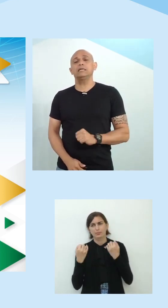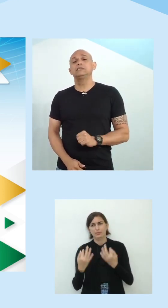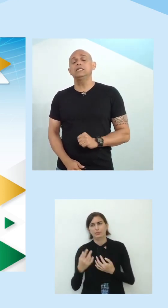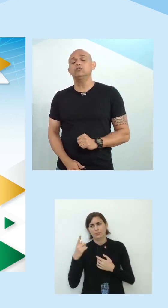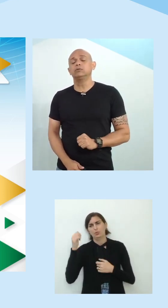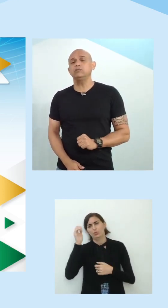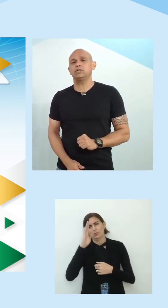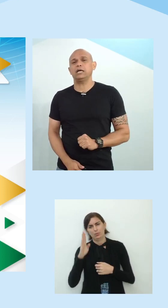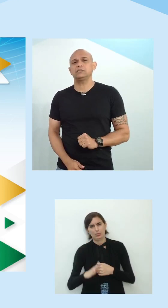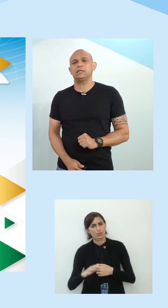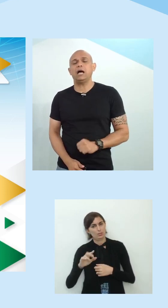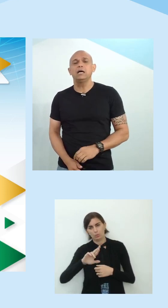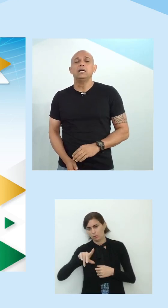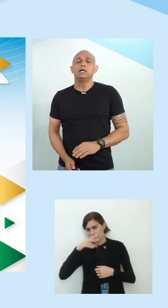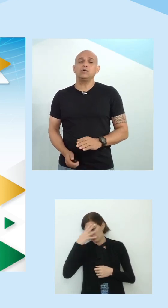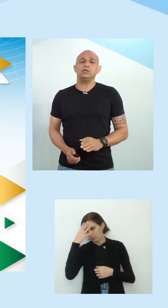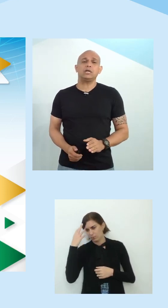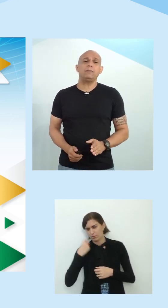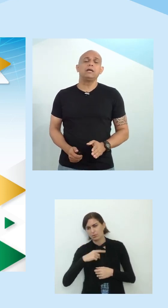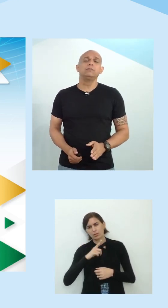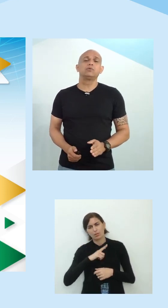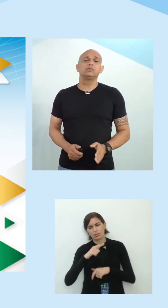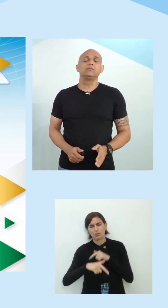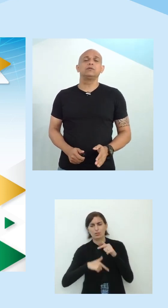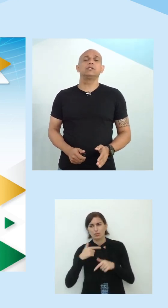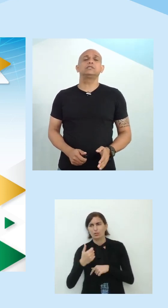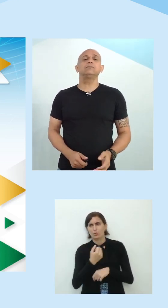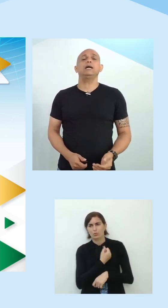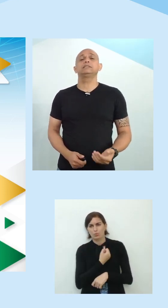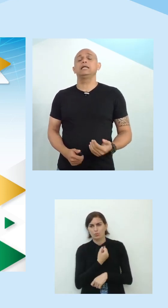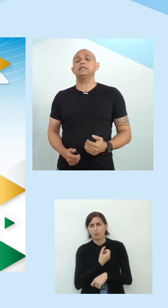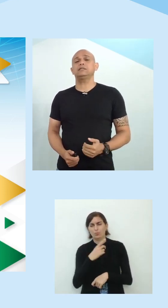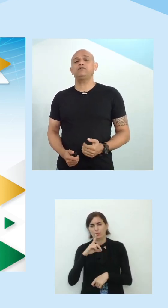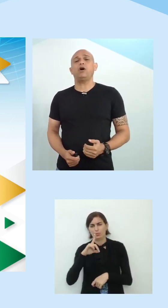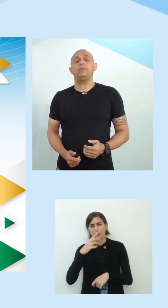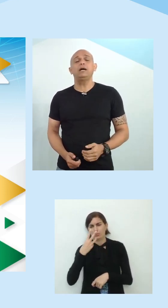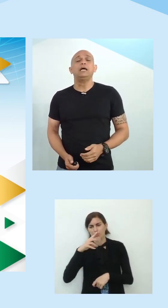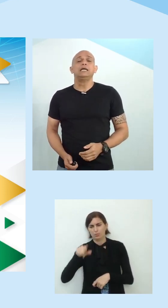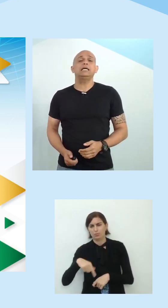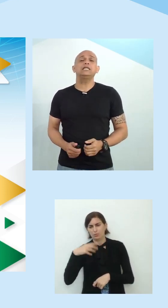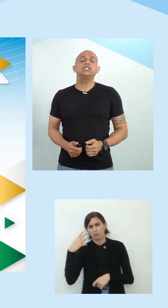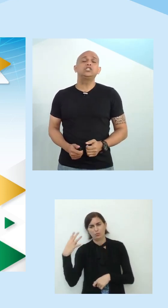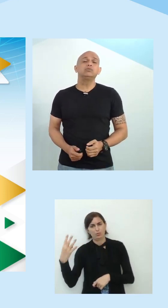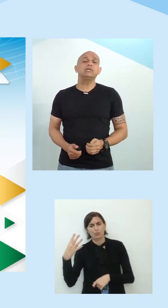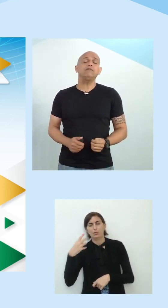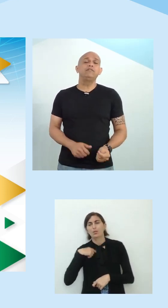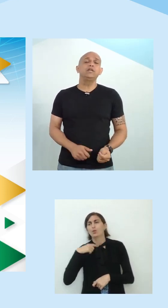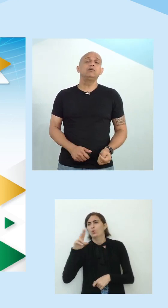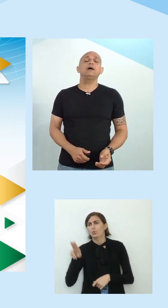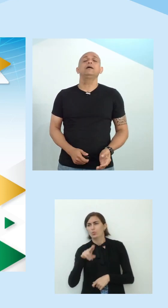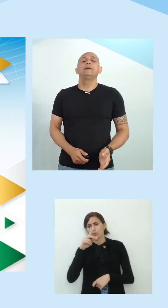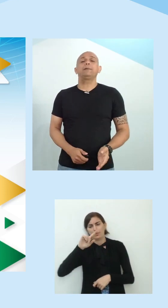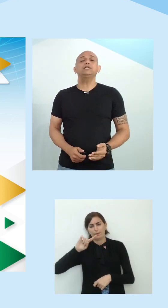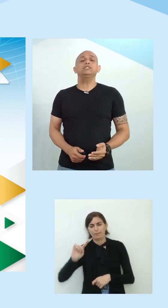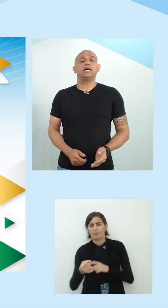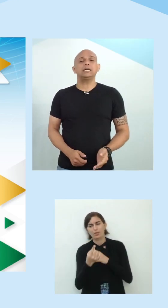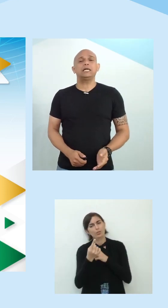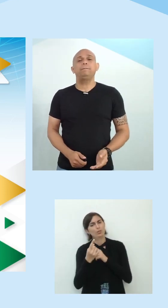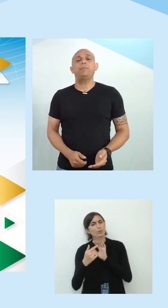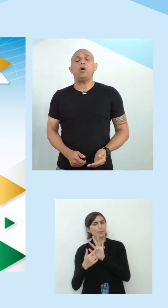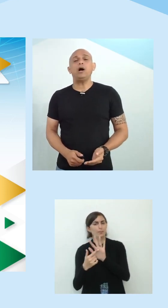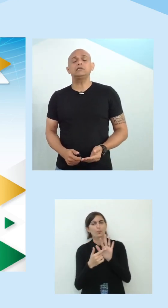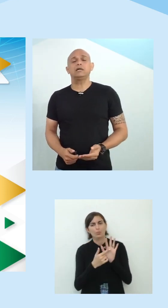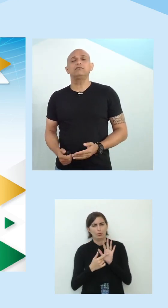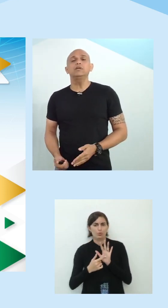no Brasil, não esquece, tá? Nós trabalhamos com os números decimais dessa forma, e aí a gente usa a vírgula para indicar